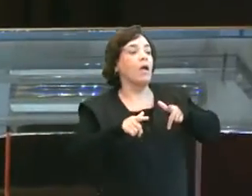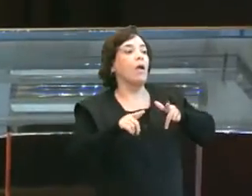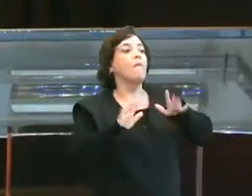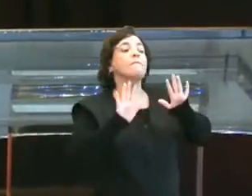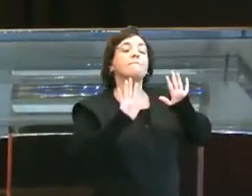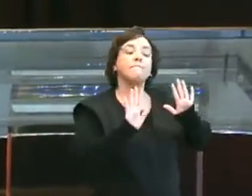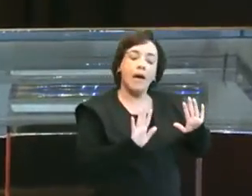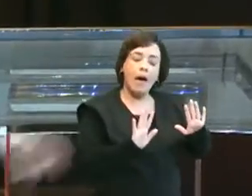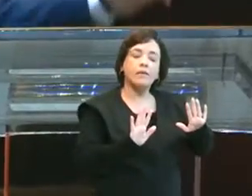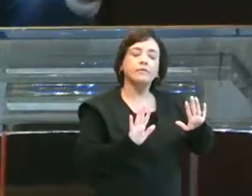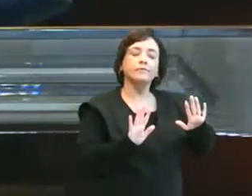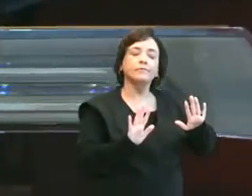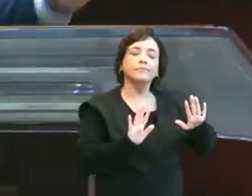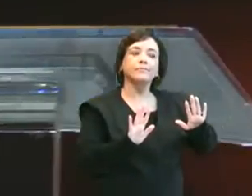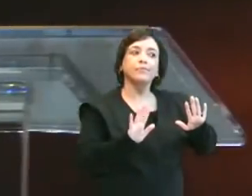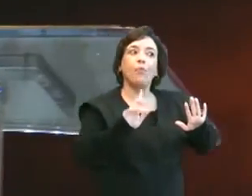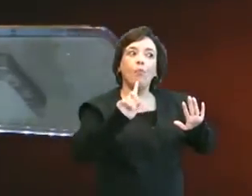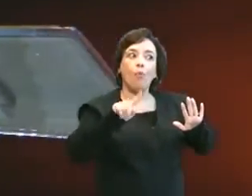dia,